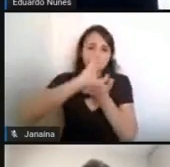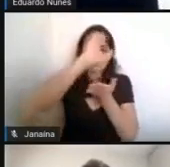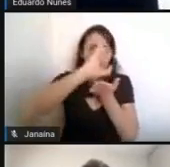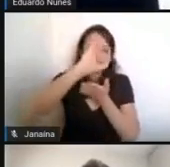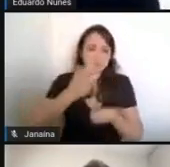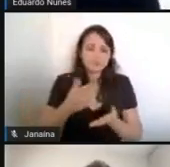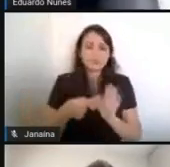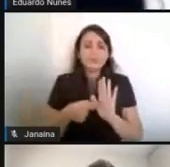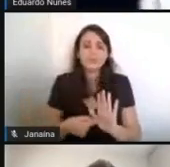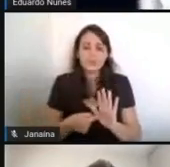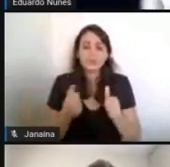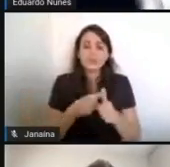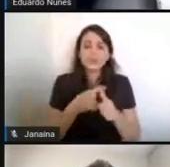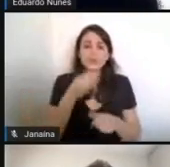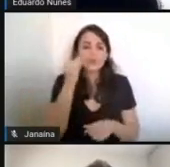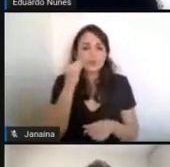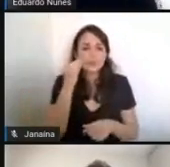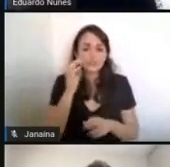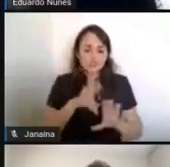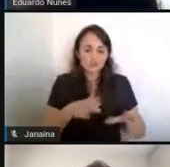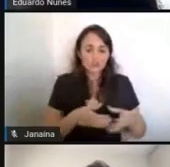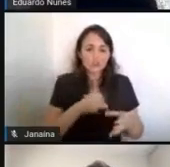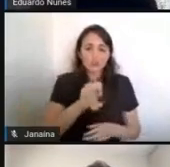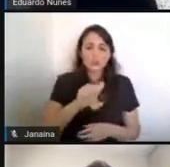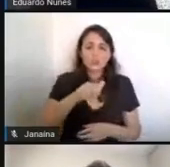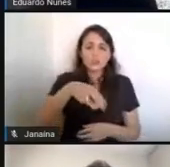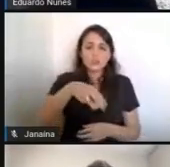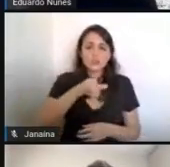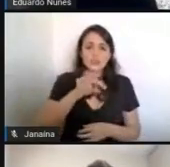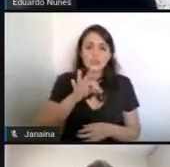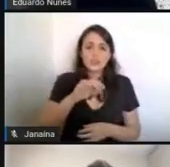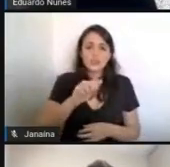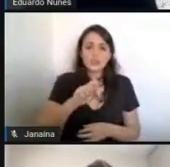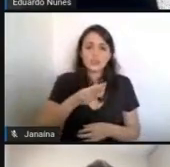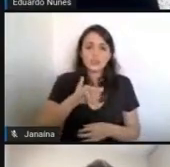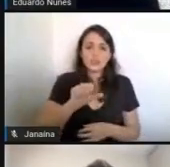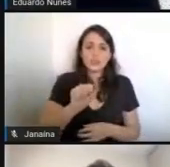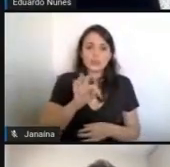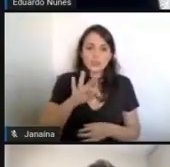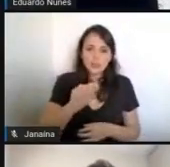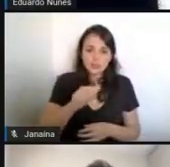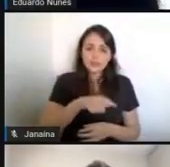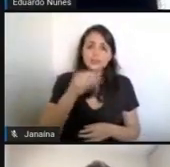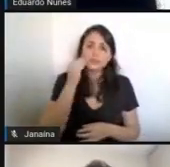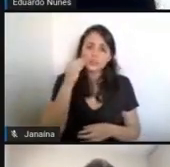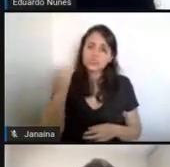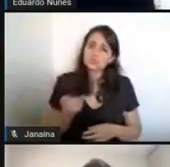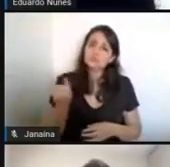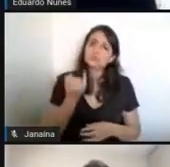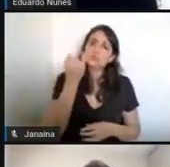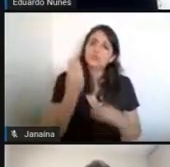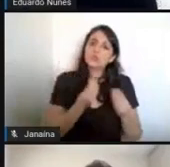tentativa dos sanitaristas, que foi uma tentativa muito importante, né, da gente ter